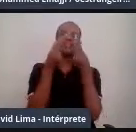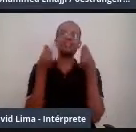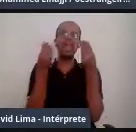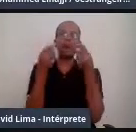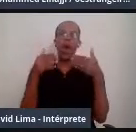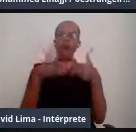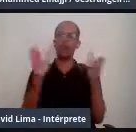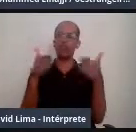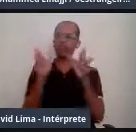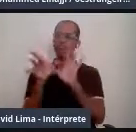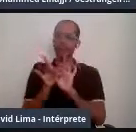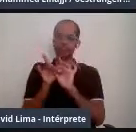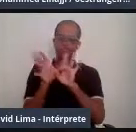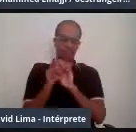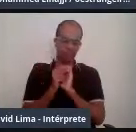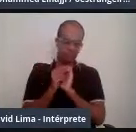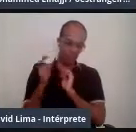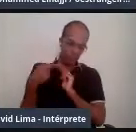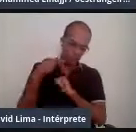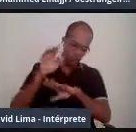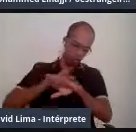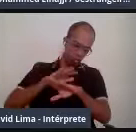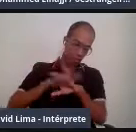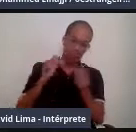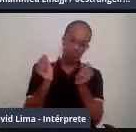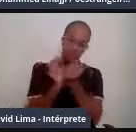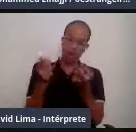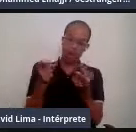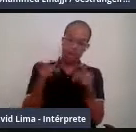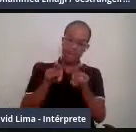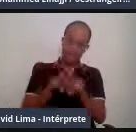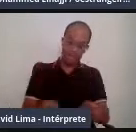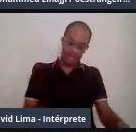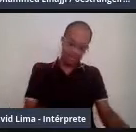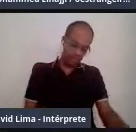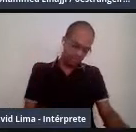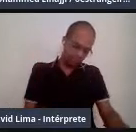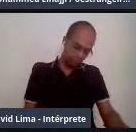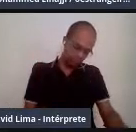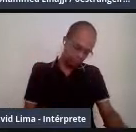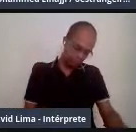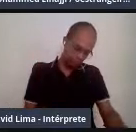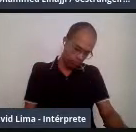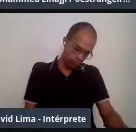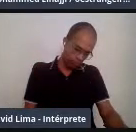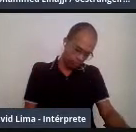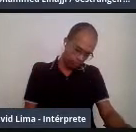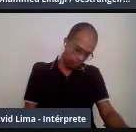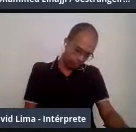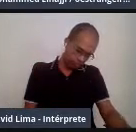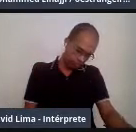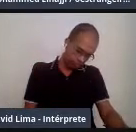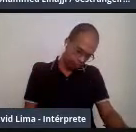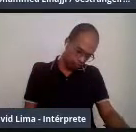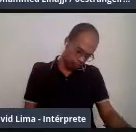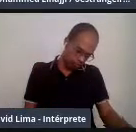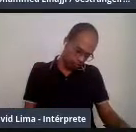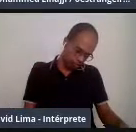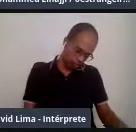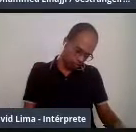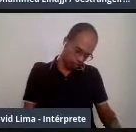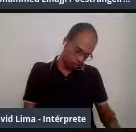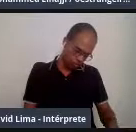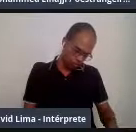eu estou fazendo em parceria com Marcelo Nobel e a editora do Senac. Nós fizemos